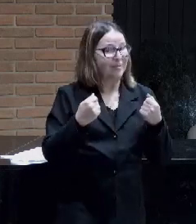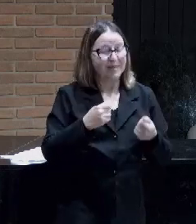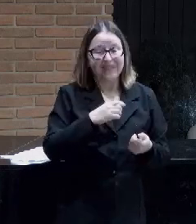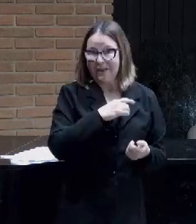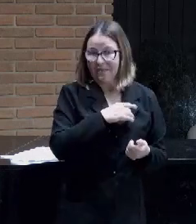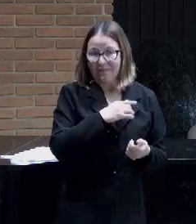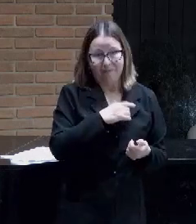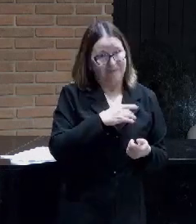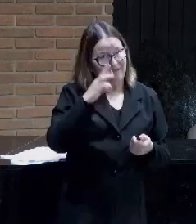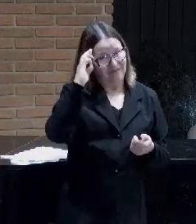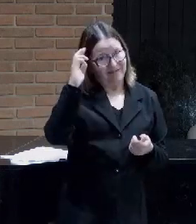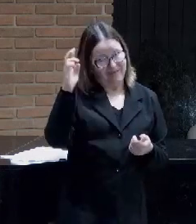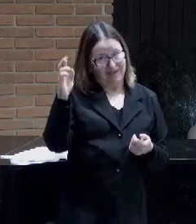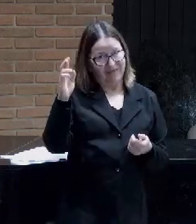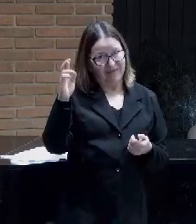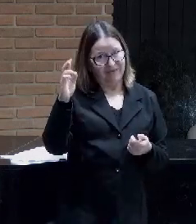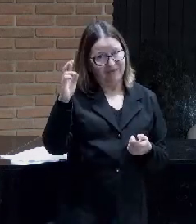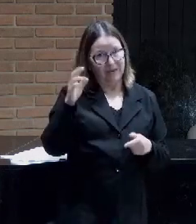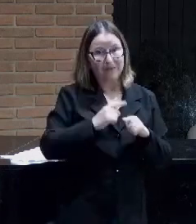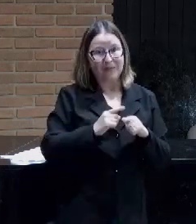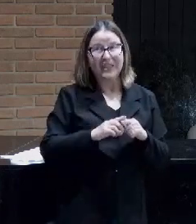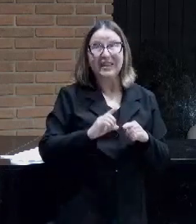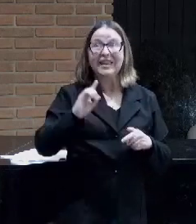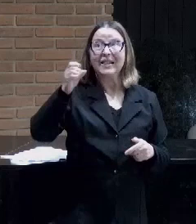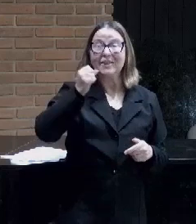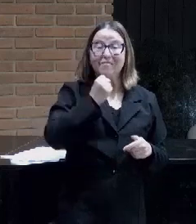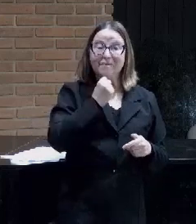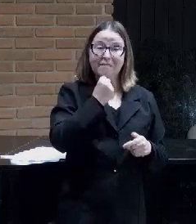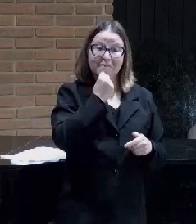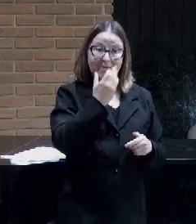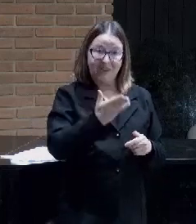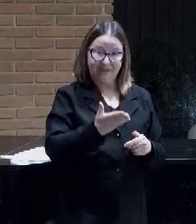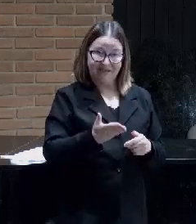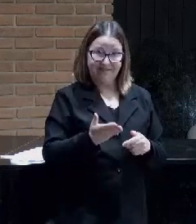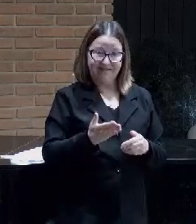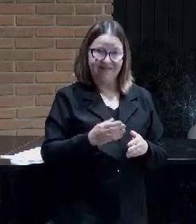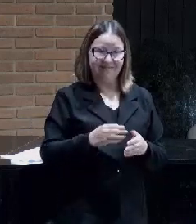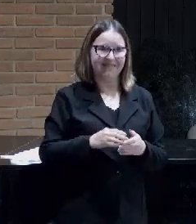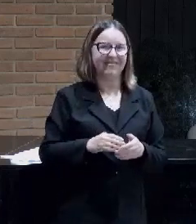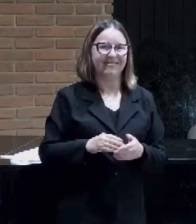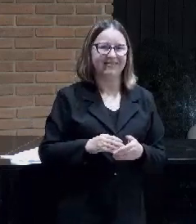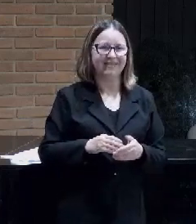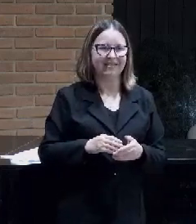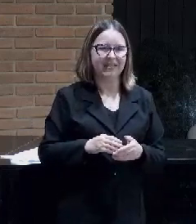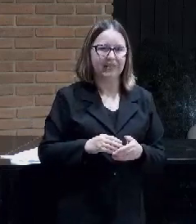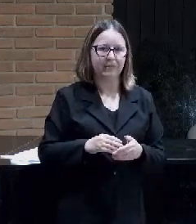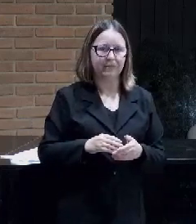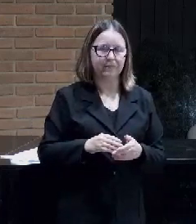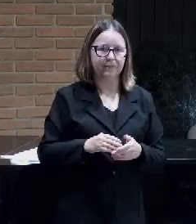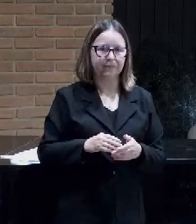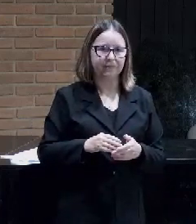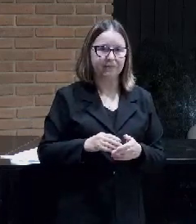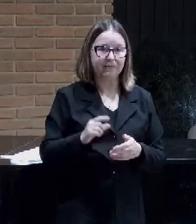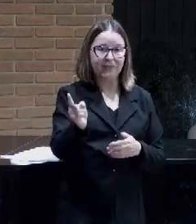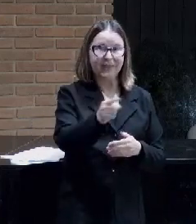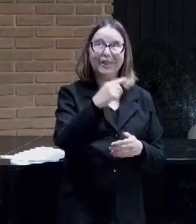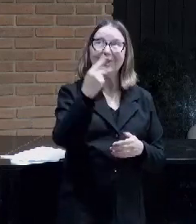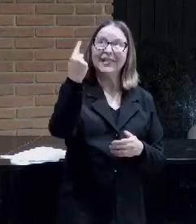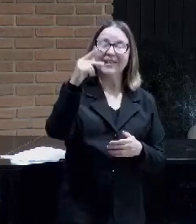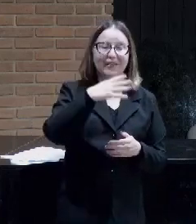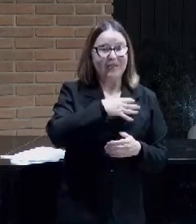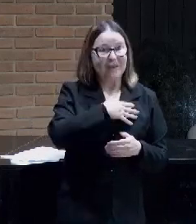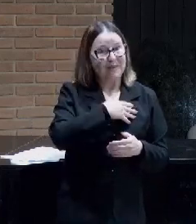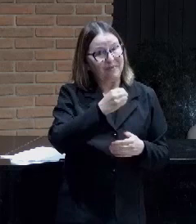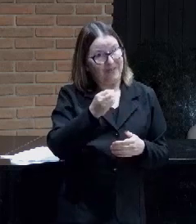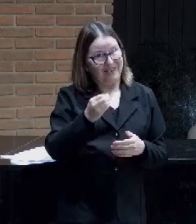pecarmos, porque Ele é bom para nos receber toda vez que isso acontecer. Nós que, no caso, nós somos os seus filhos, aqueles que têm um